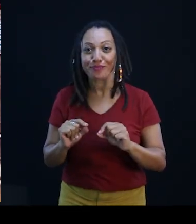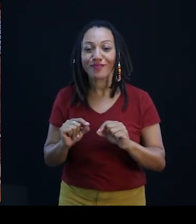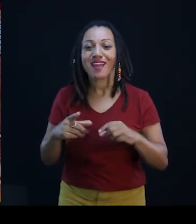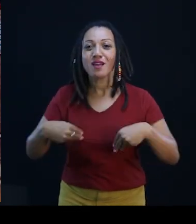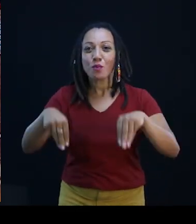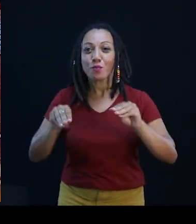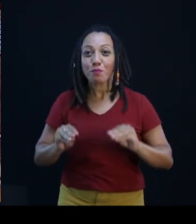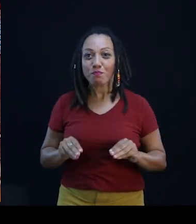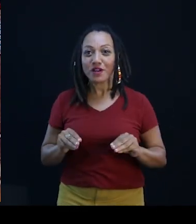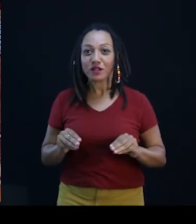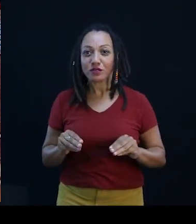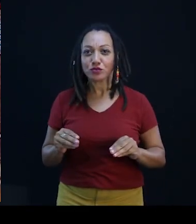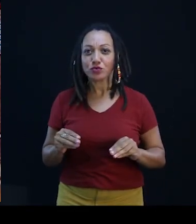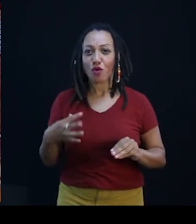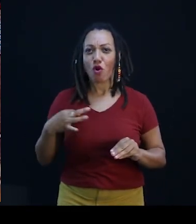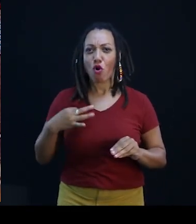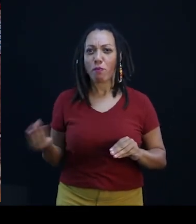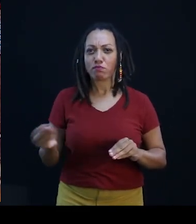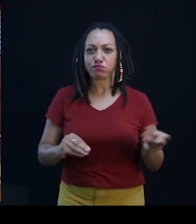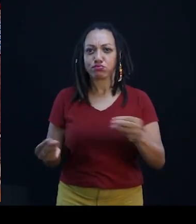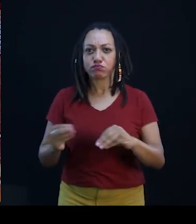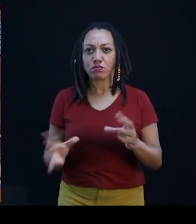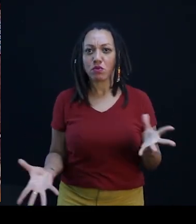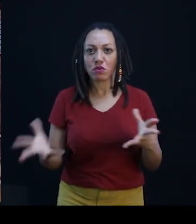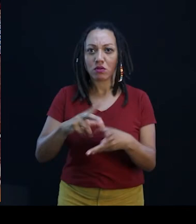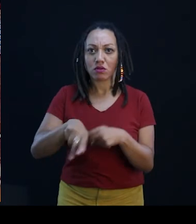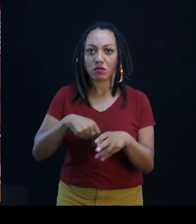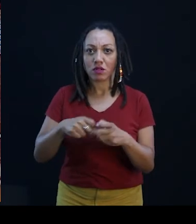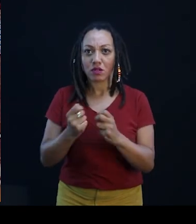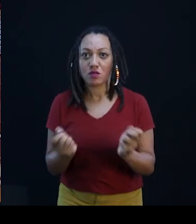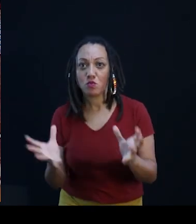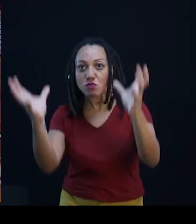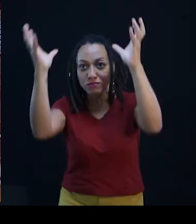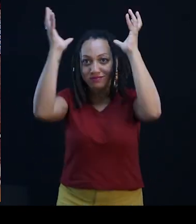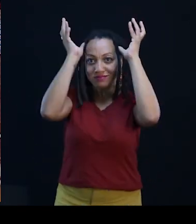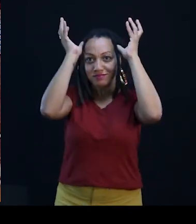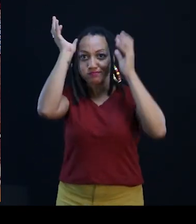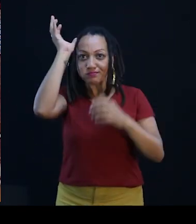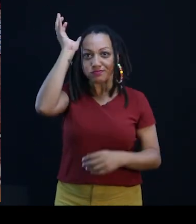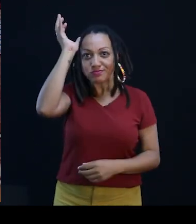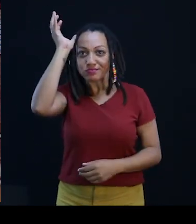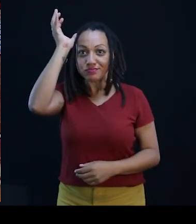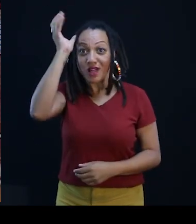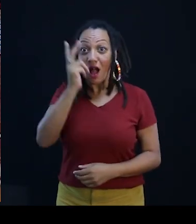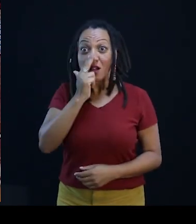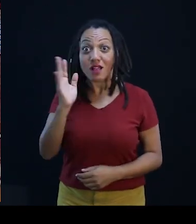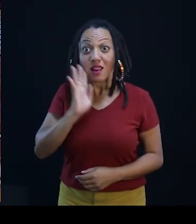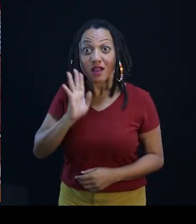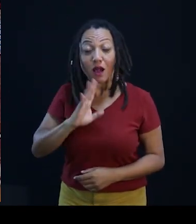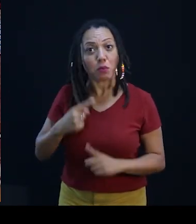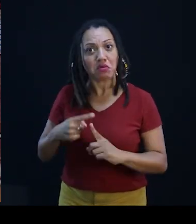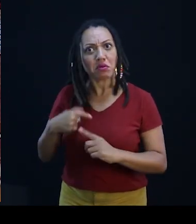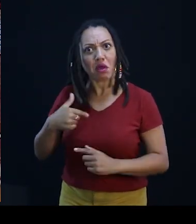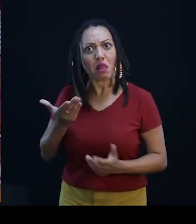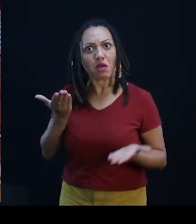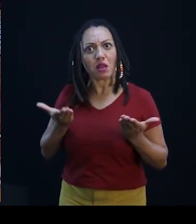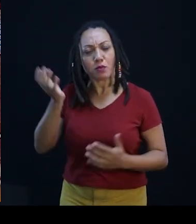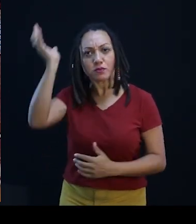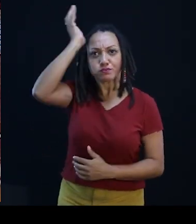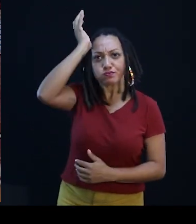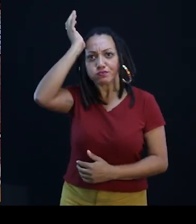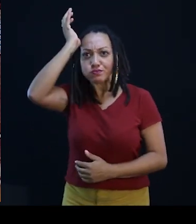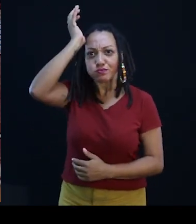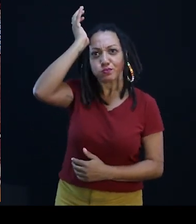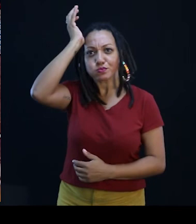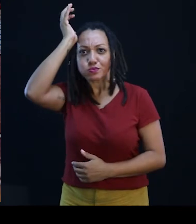assim, amarrado, com um monte de outras roupas dentro. E ela tava levando aquilo na cabeça. Já achei muito legal ela conseguir equilibrar aquilo na cabeça. E aí